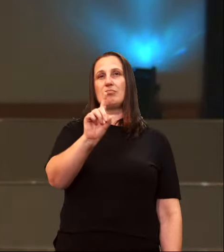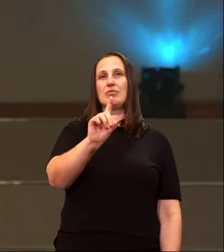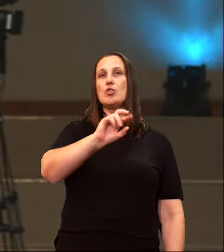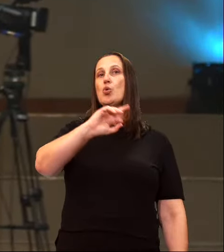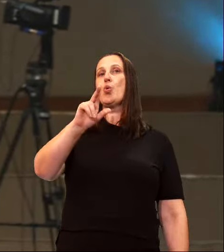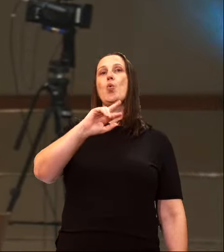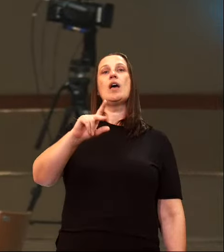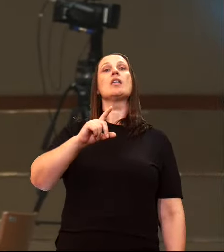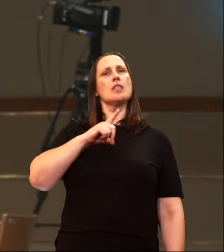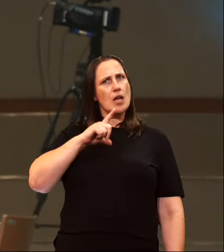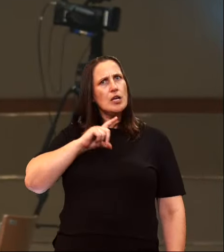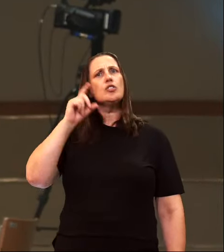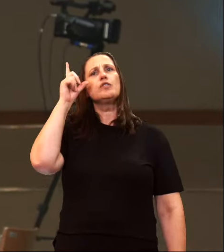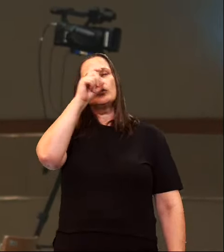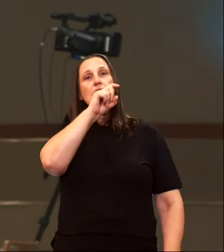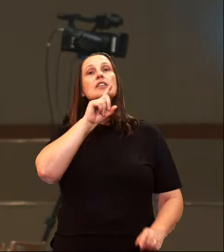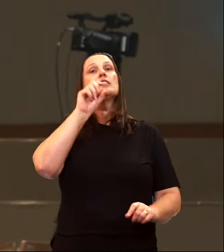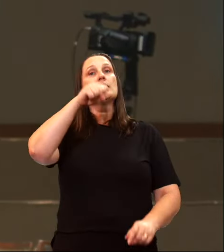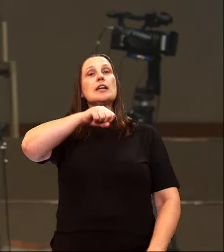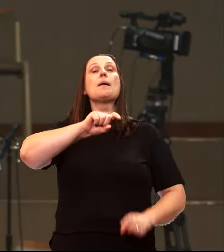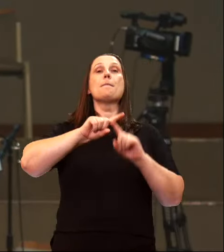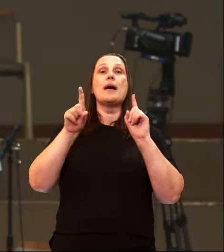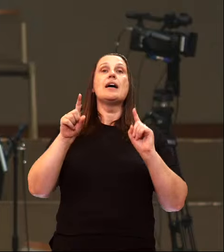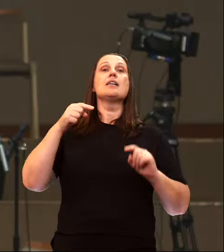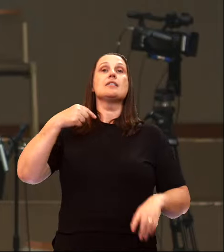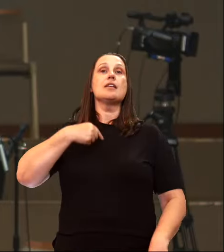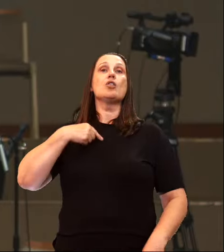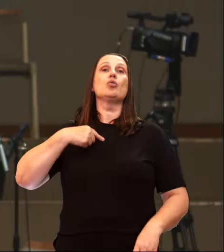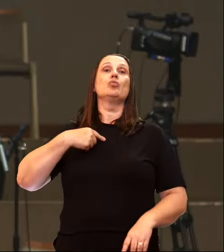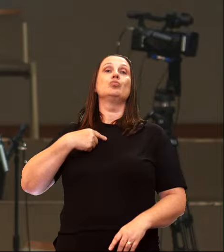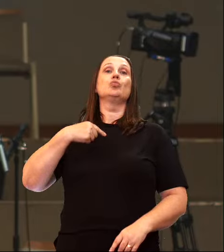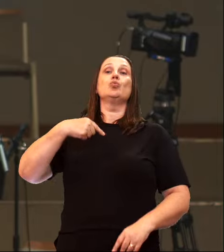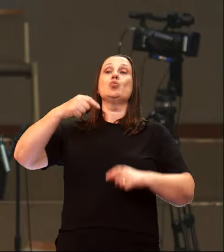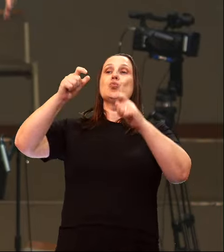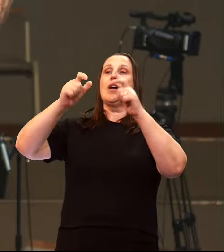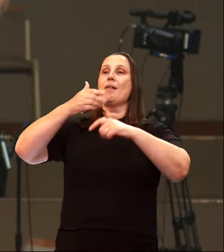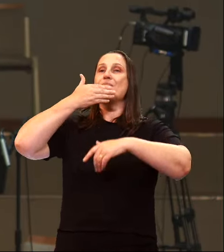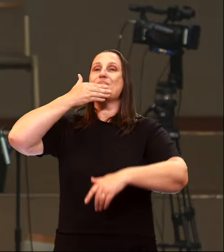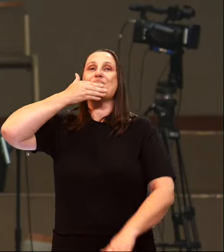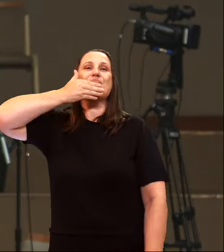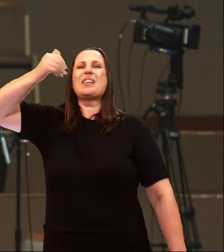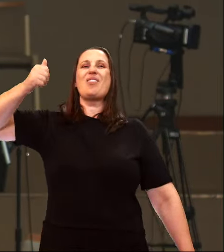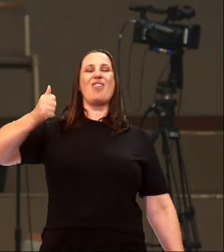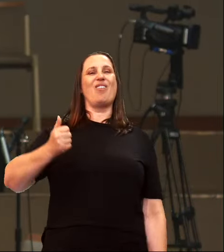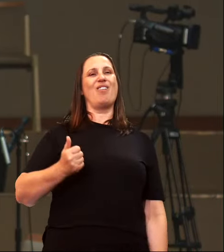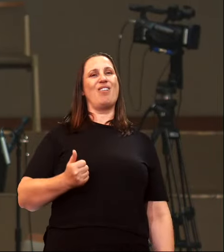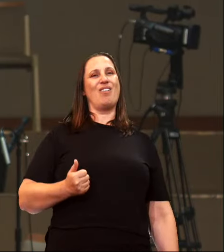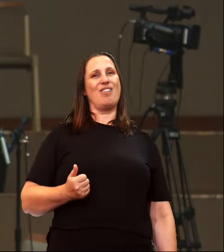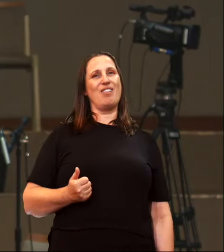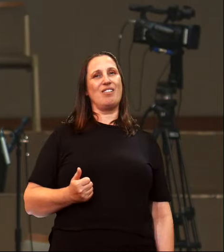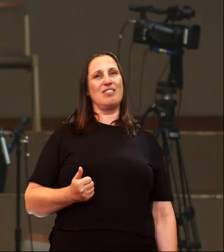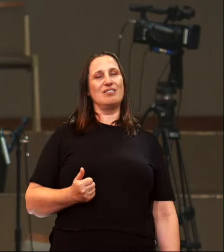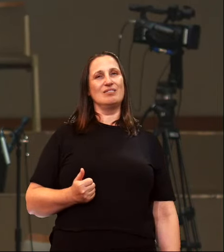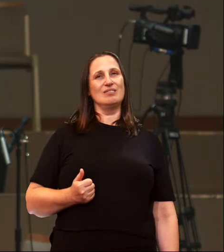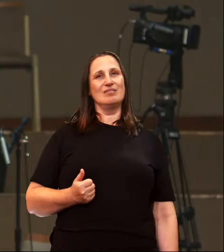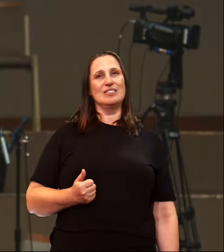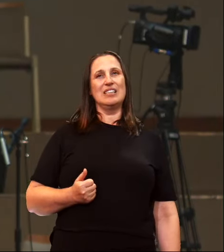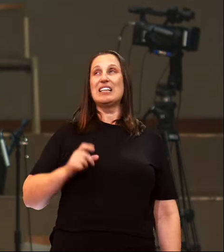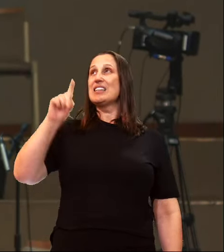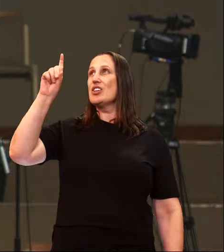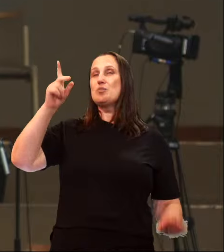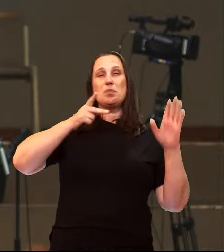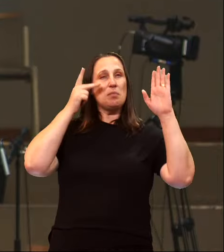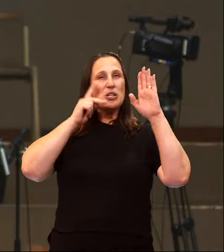vai ter dificuldade, mas eu estou indo para um lugar muito melhor do que Cancún. Ele me